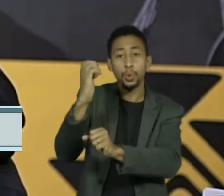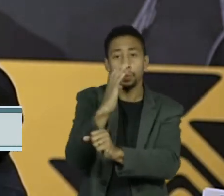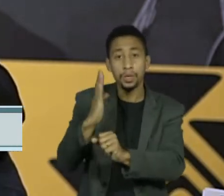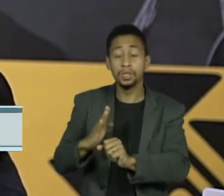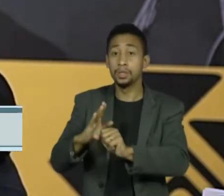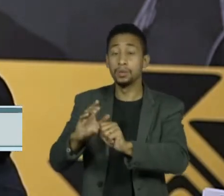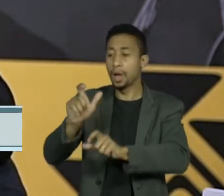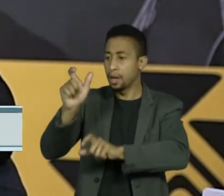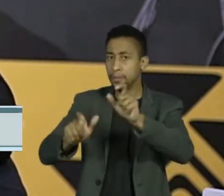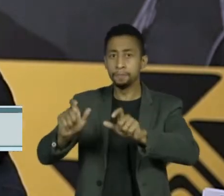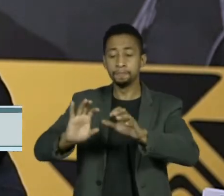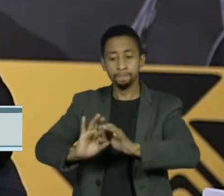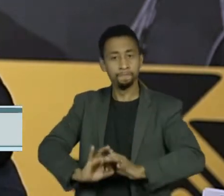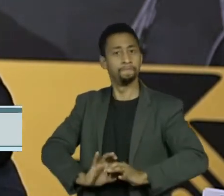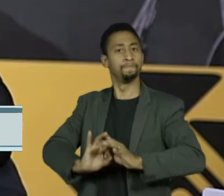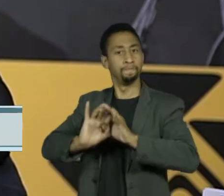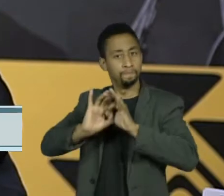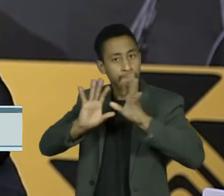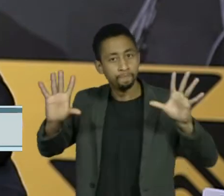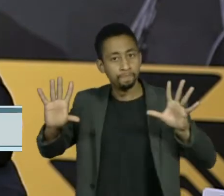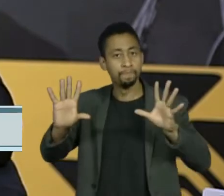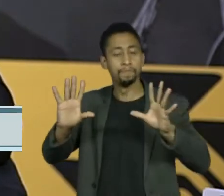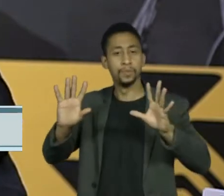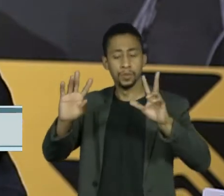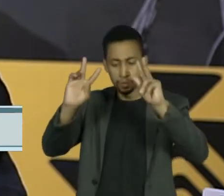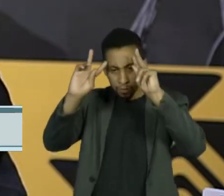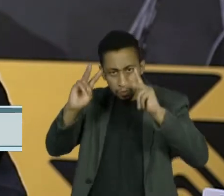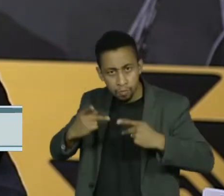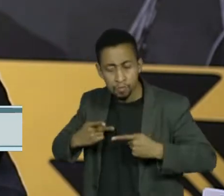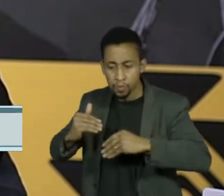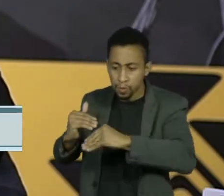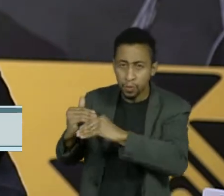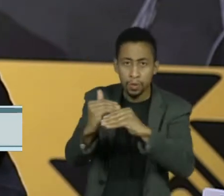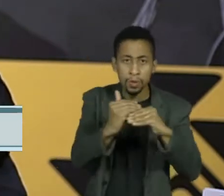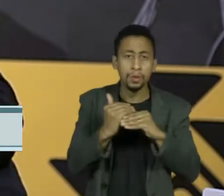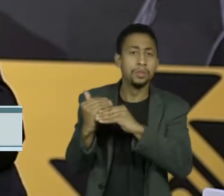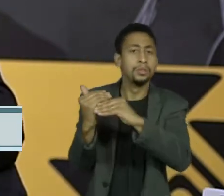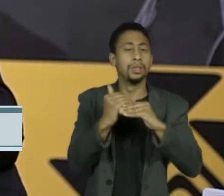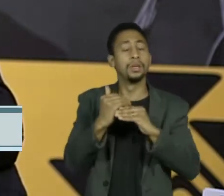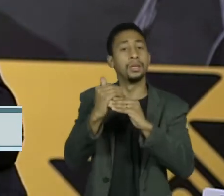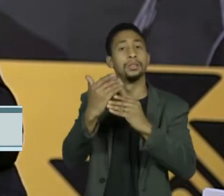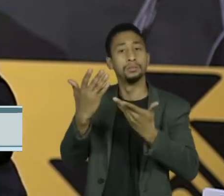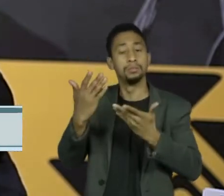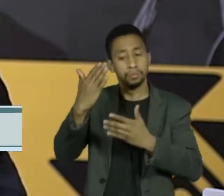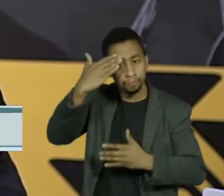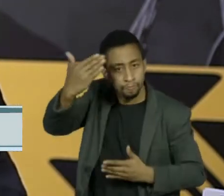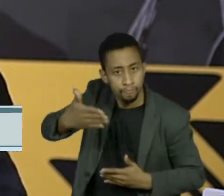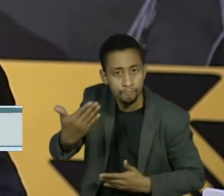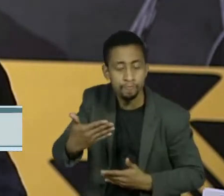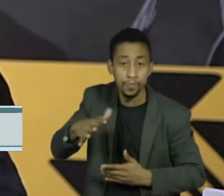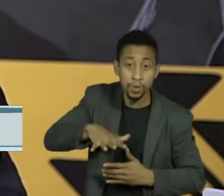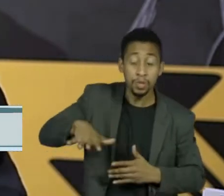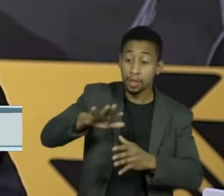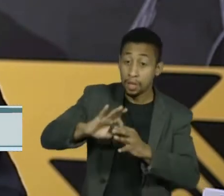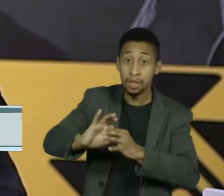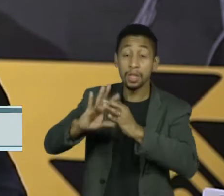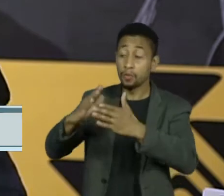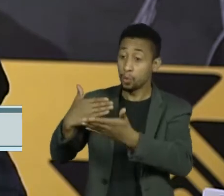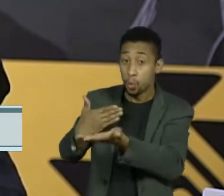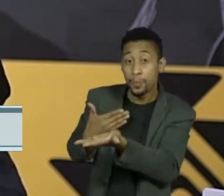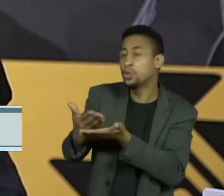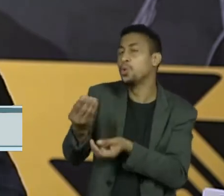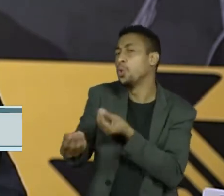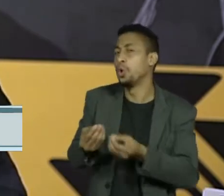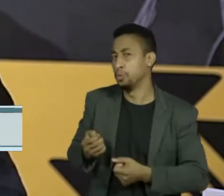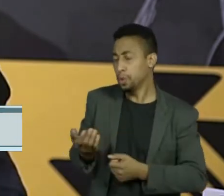livre e que esses valores da dignidade, da igualdade estivesse disponibilizado para todos, foi uma obra que começou com os negros. Eles chegaram